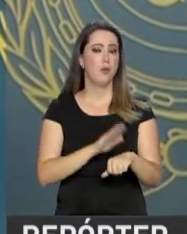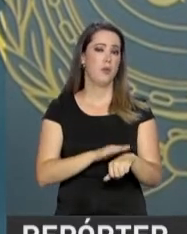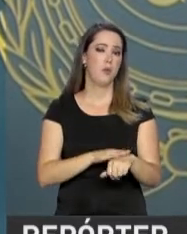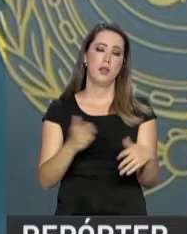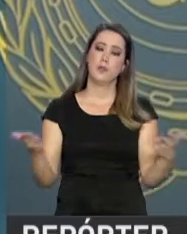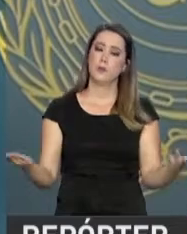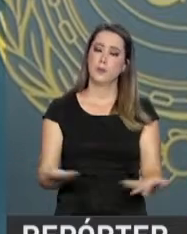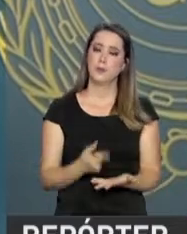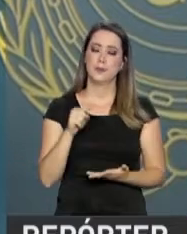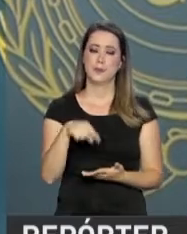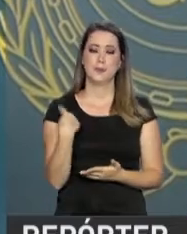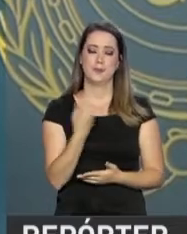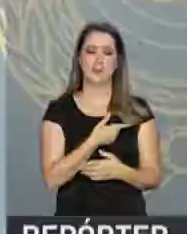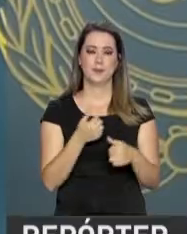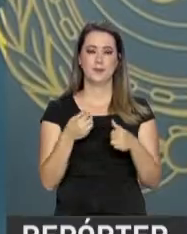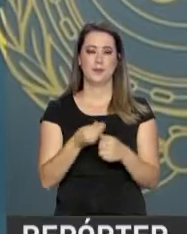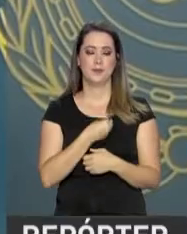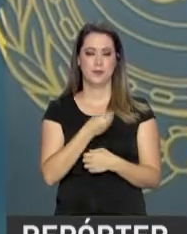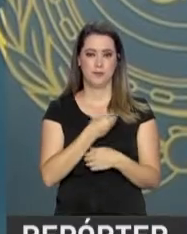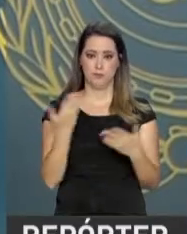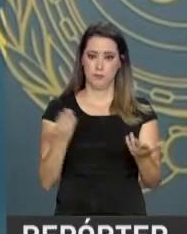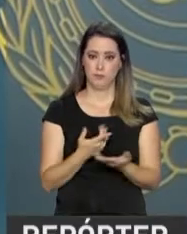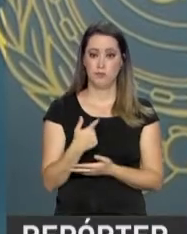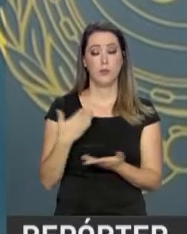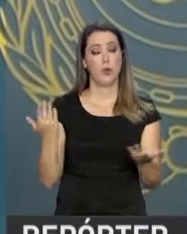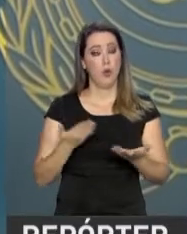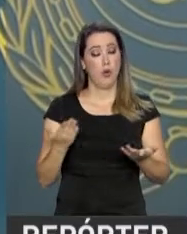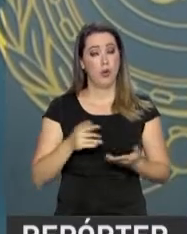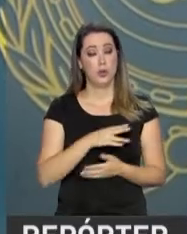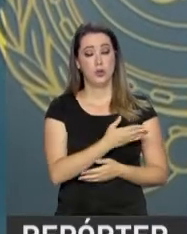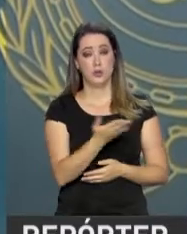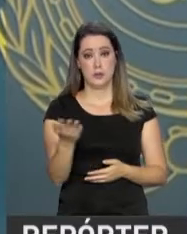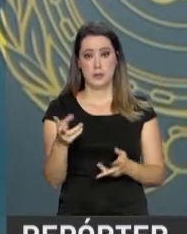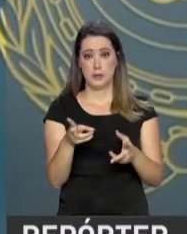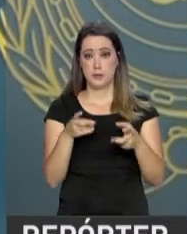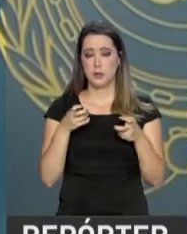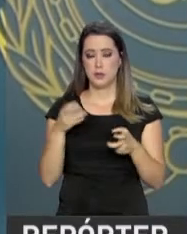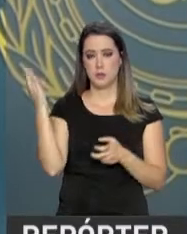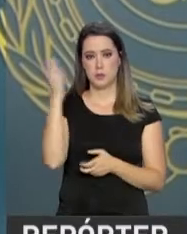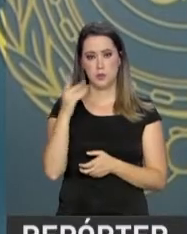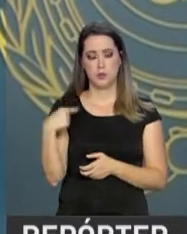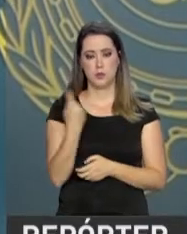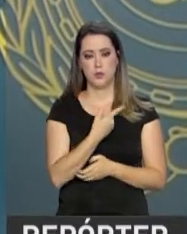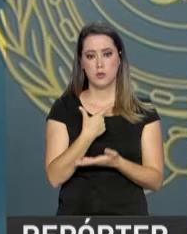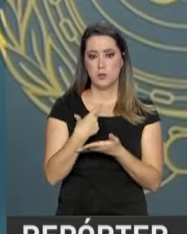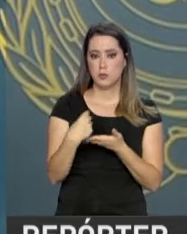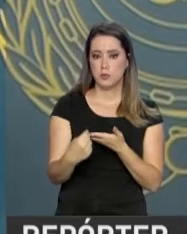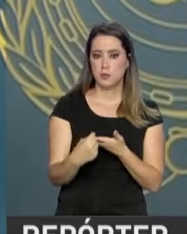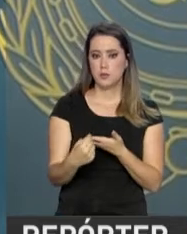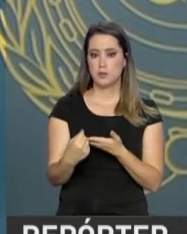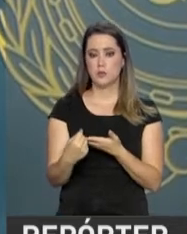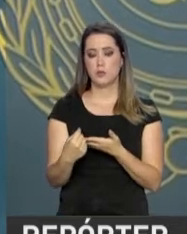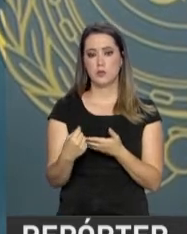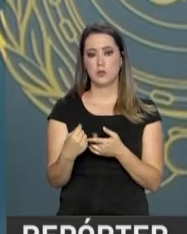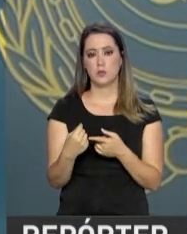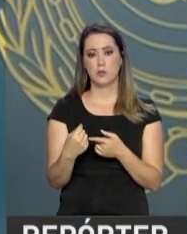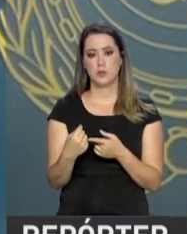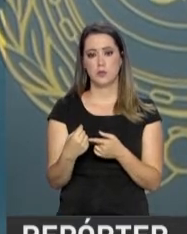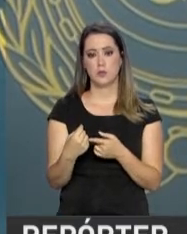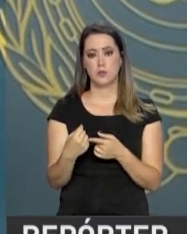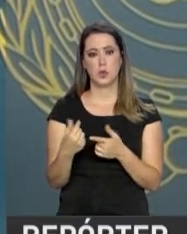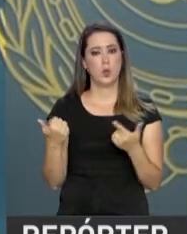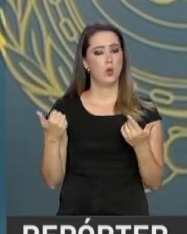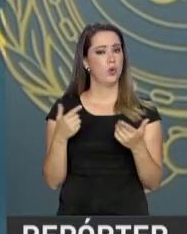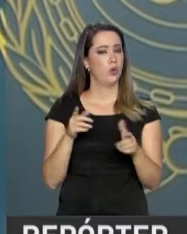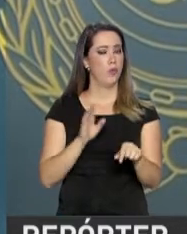que agora estamos vendo aquele que hoje os senhores percebe do brasil porque nós estamos saindo convenhamos da